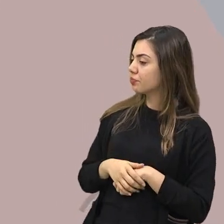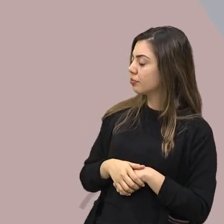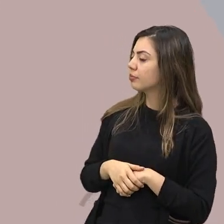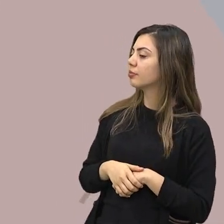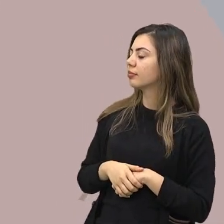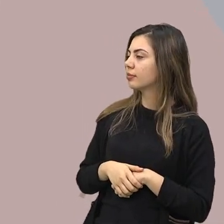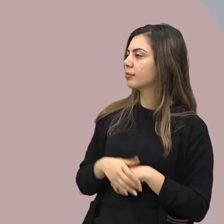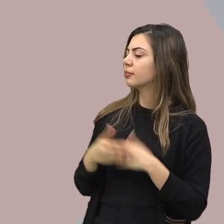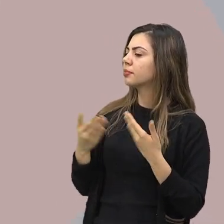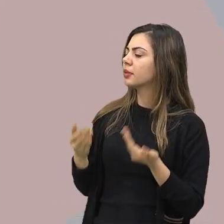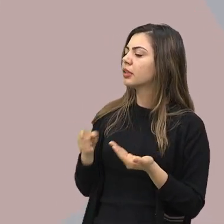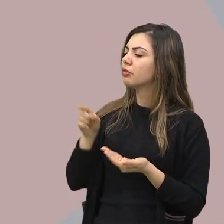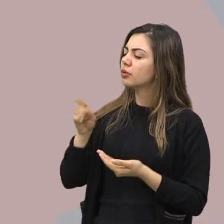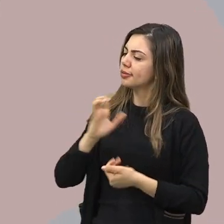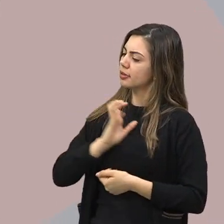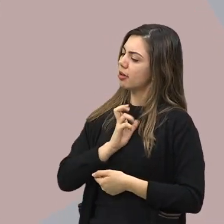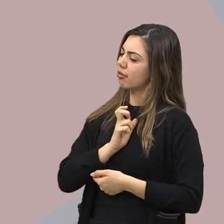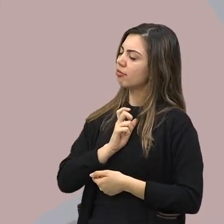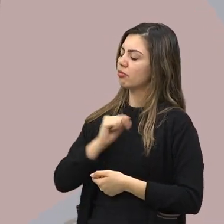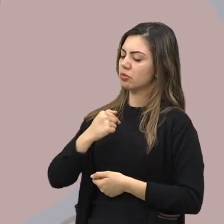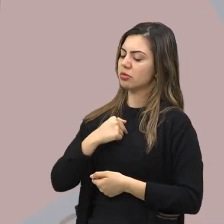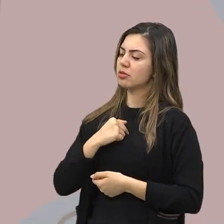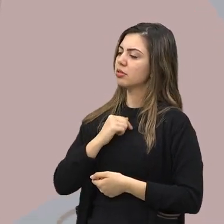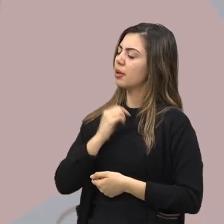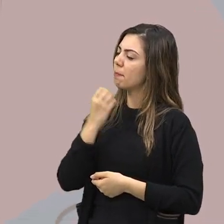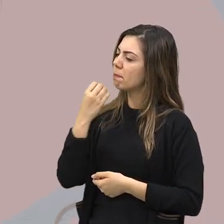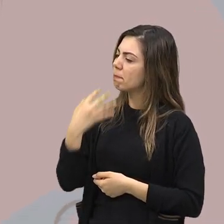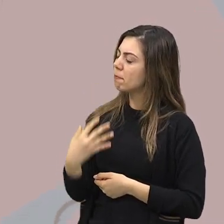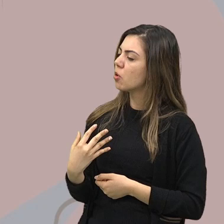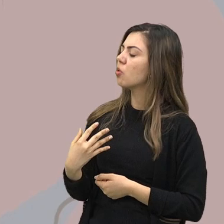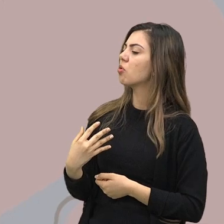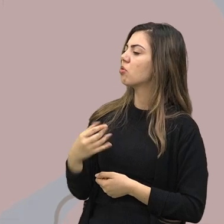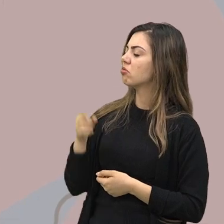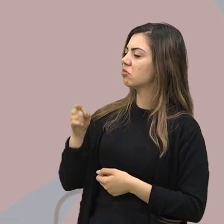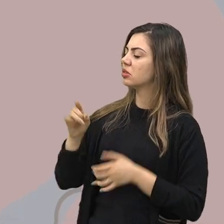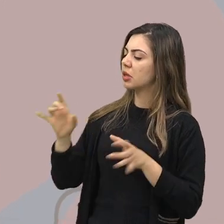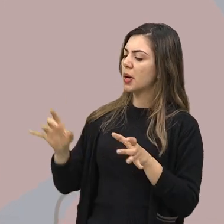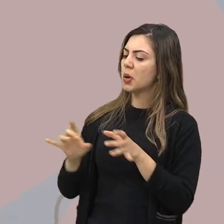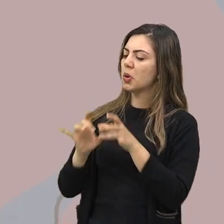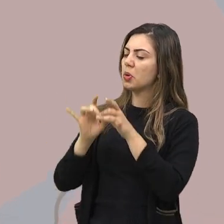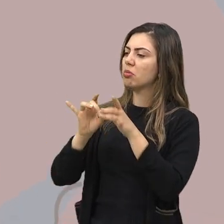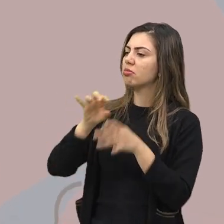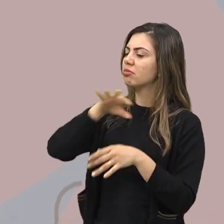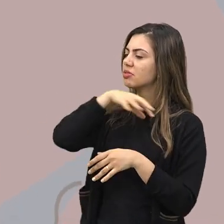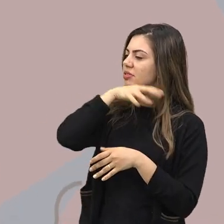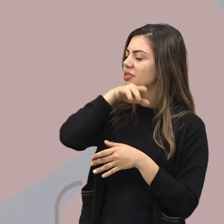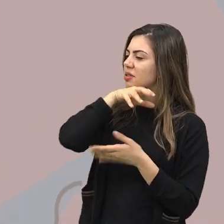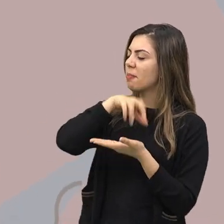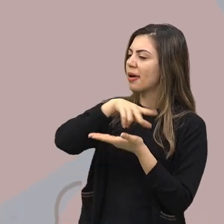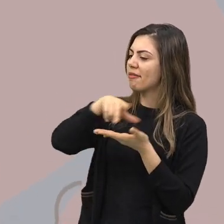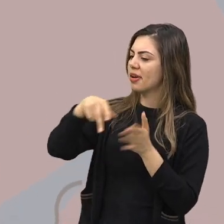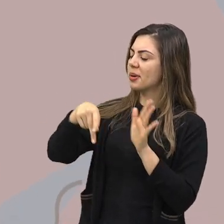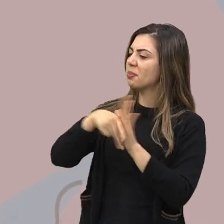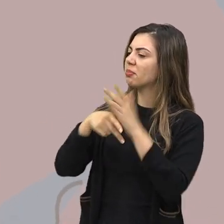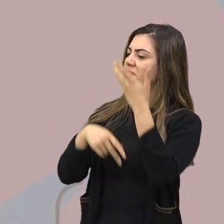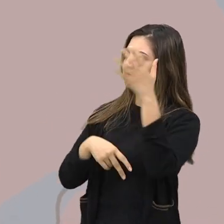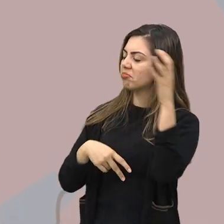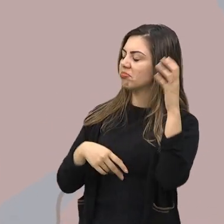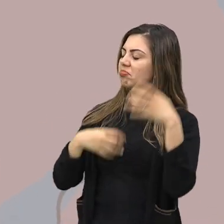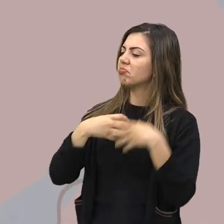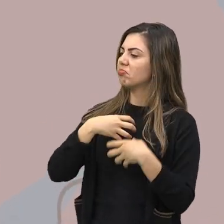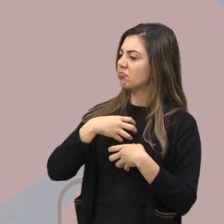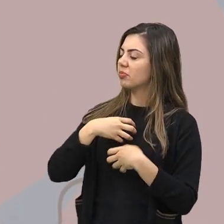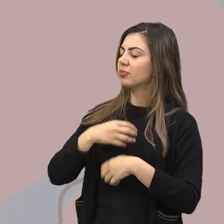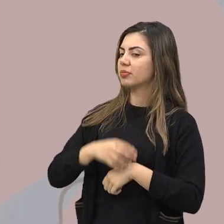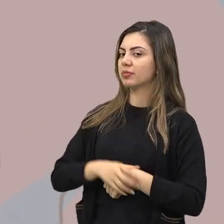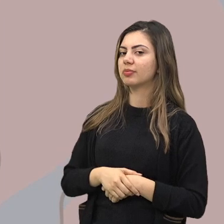presença. Tens um coração puro e uma alma ligada às criaturas que habitam estas terras. Disse